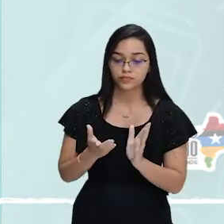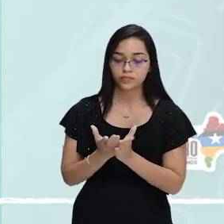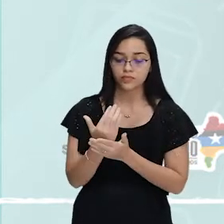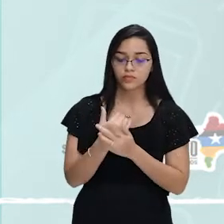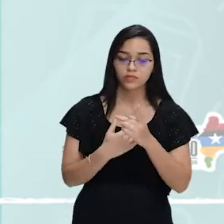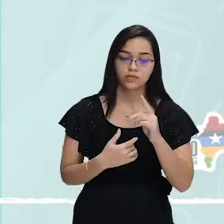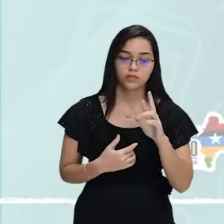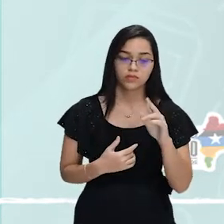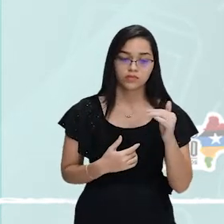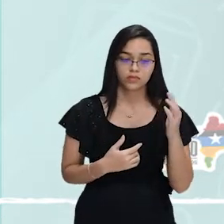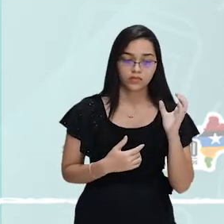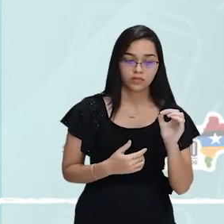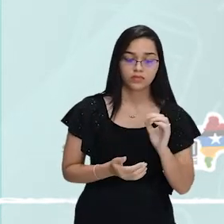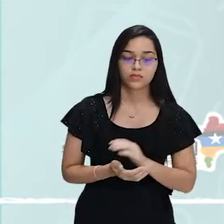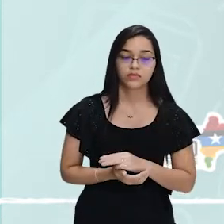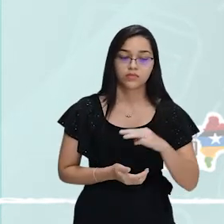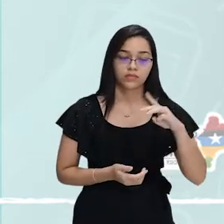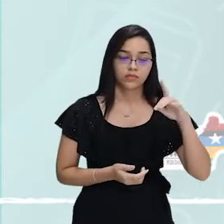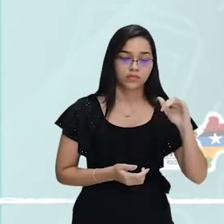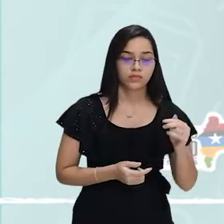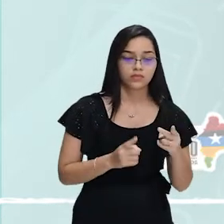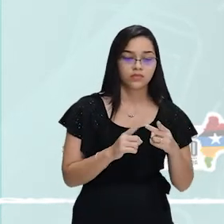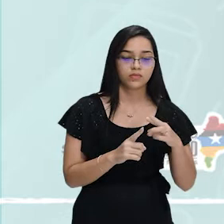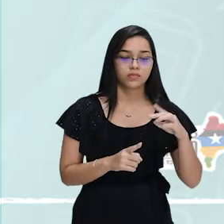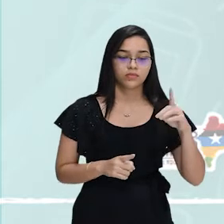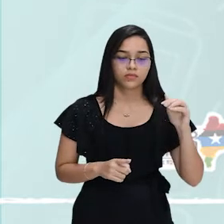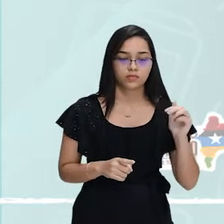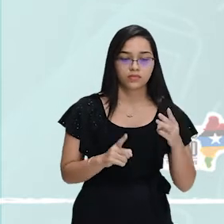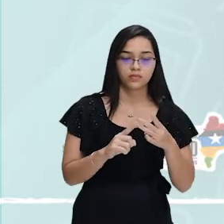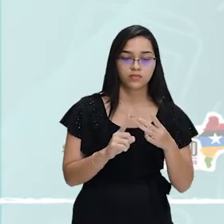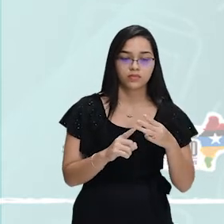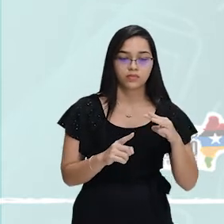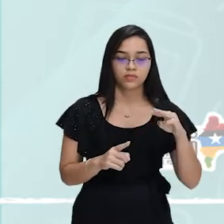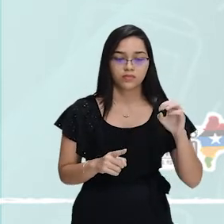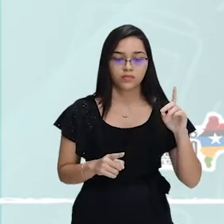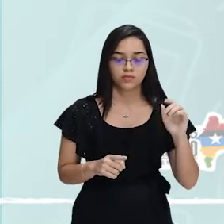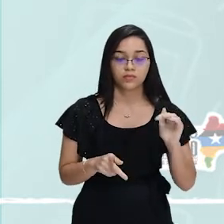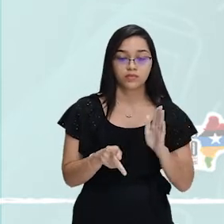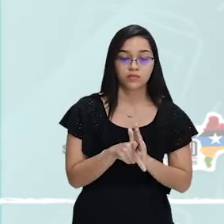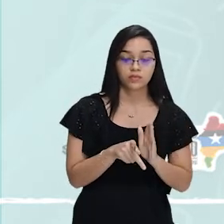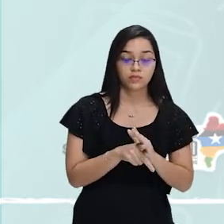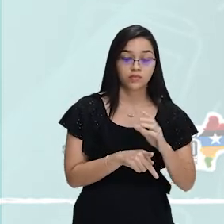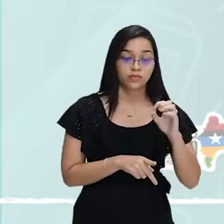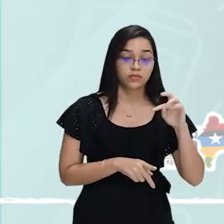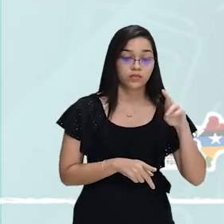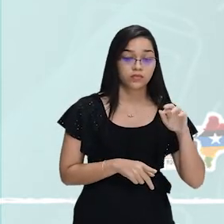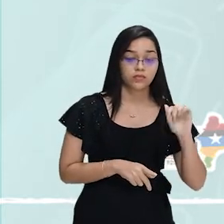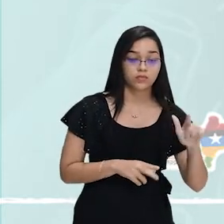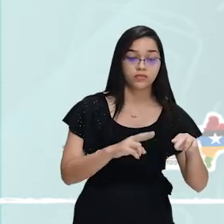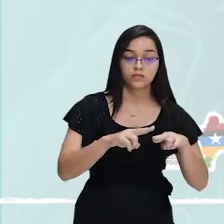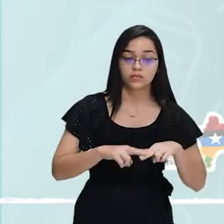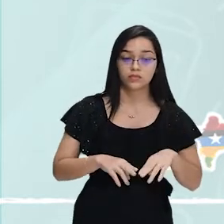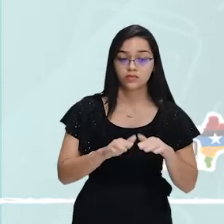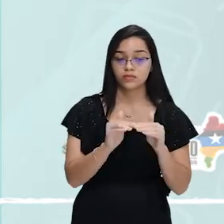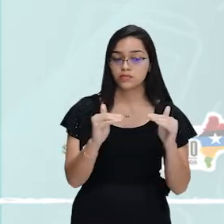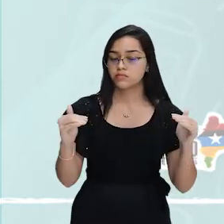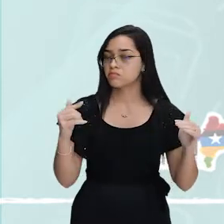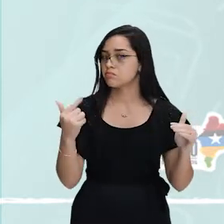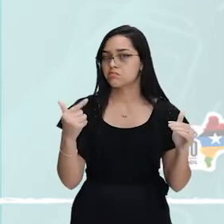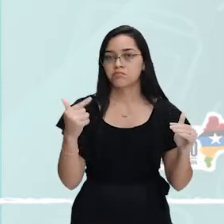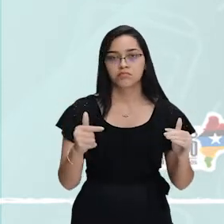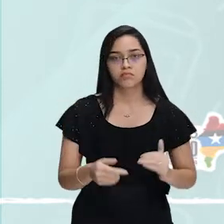o menor desvio padrão. Média, mediana e moda são medidas de tendência central, portanto não